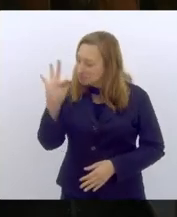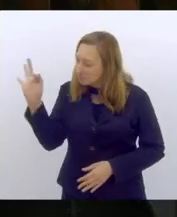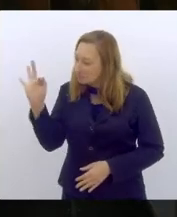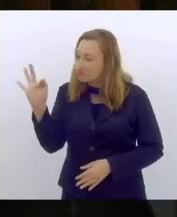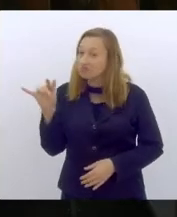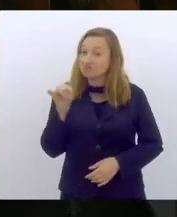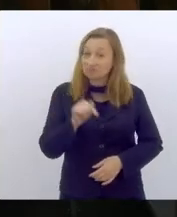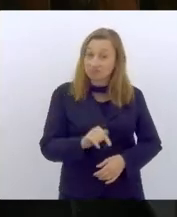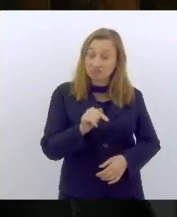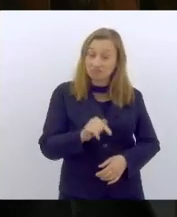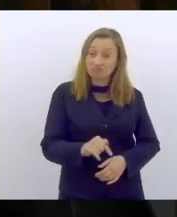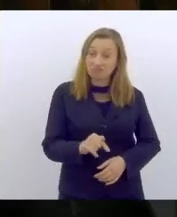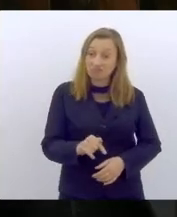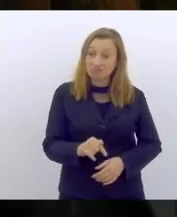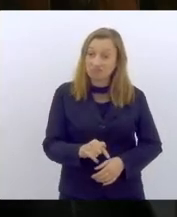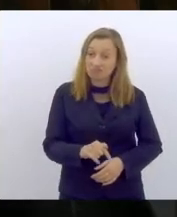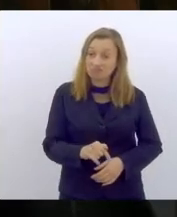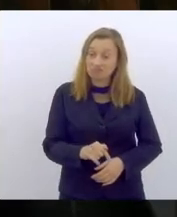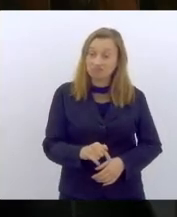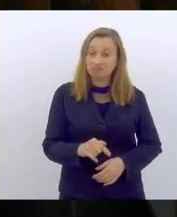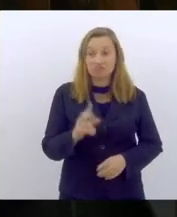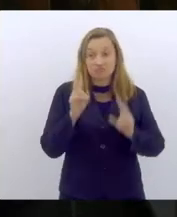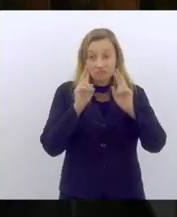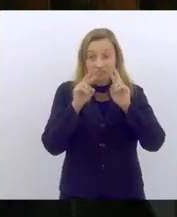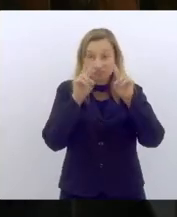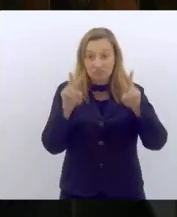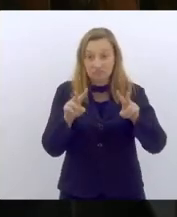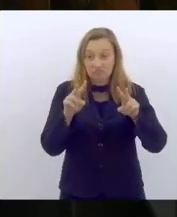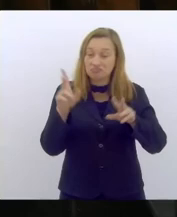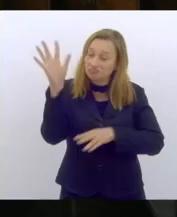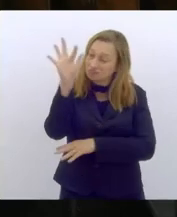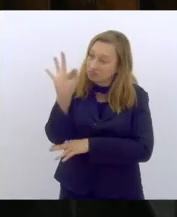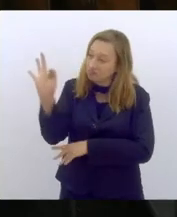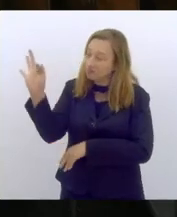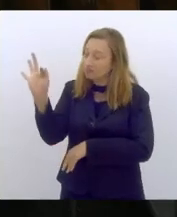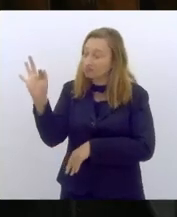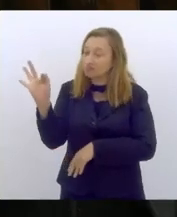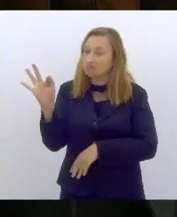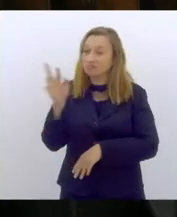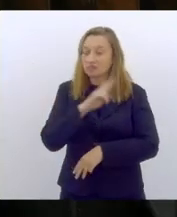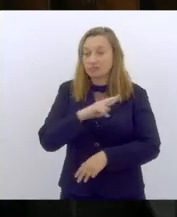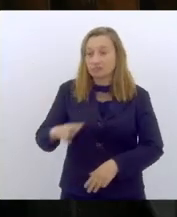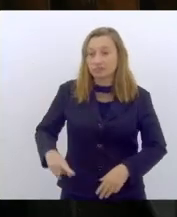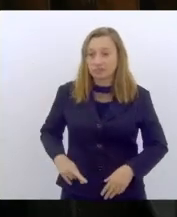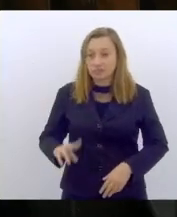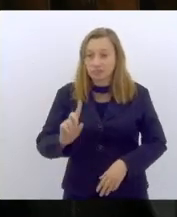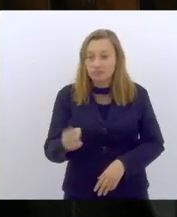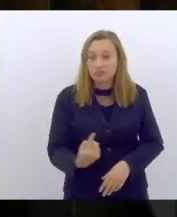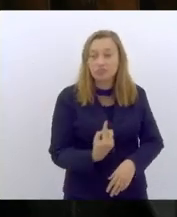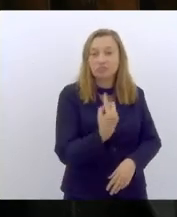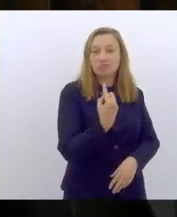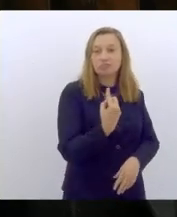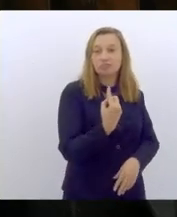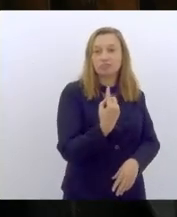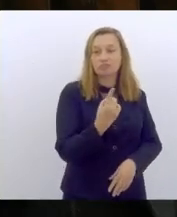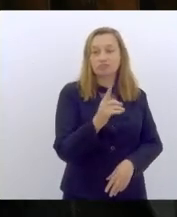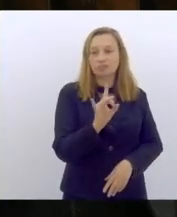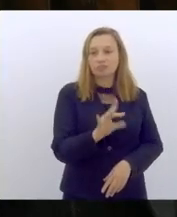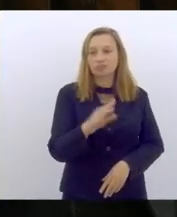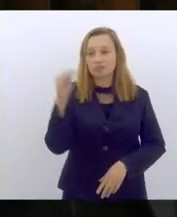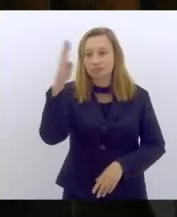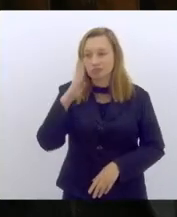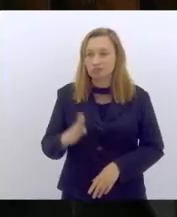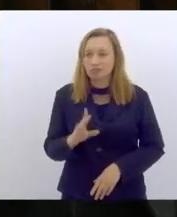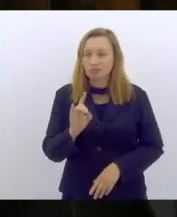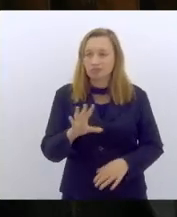deveria ser seu ponto de vista federativo a república unitária do Brasil que